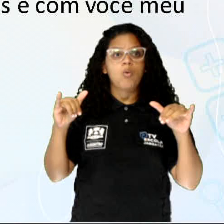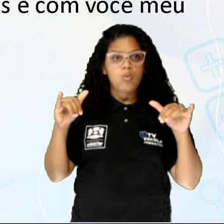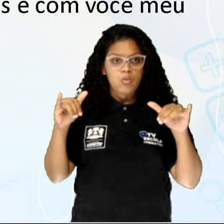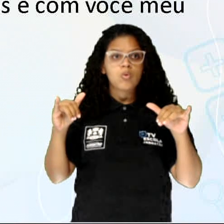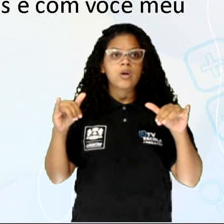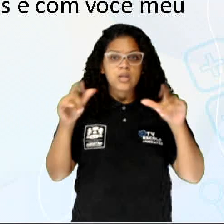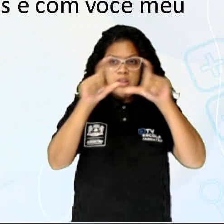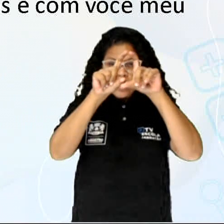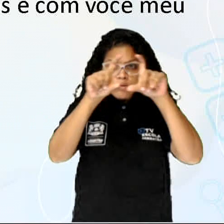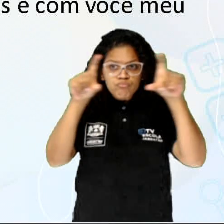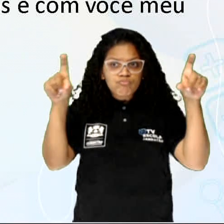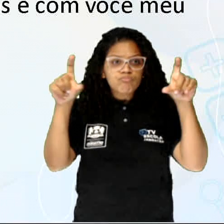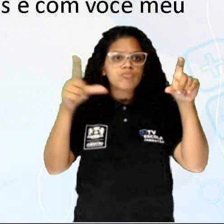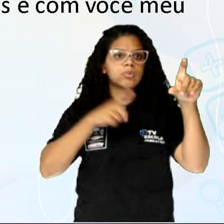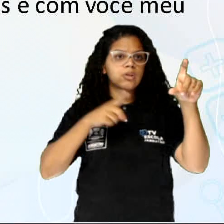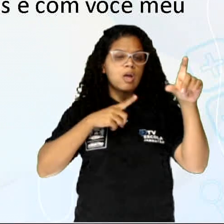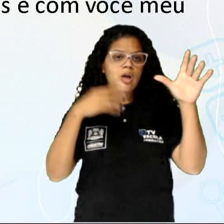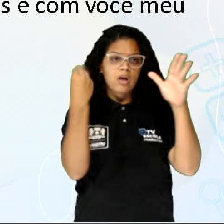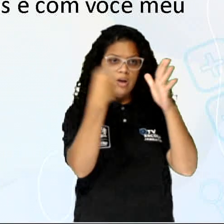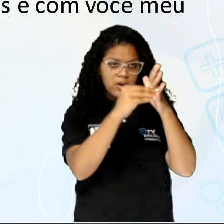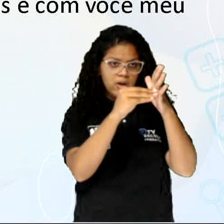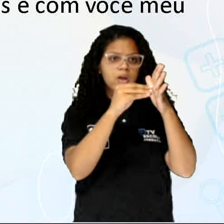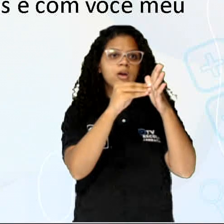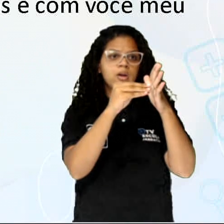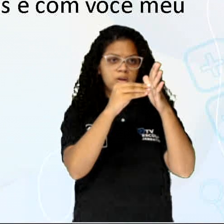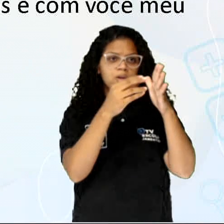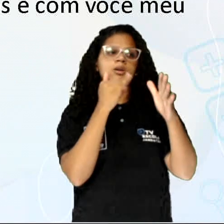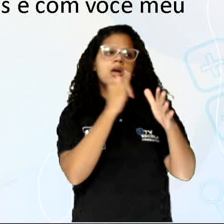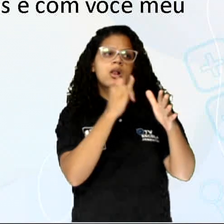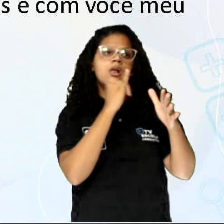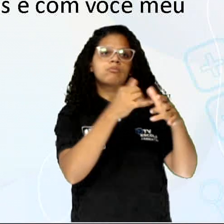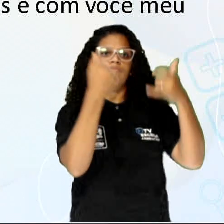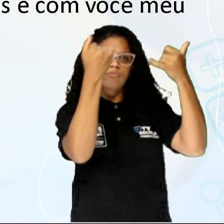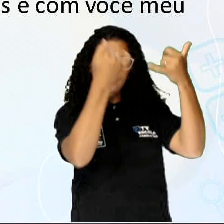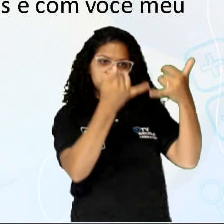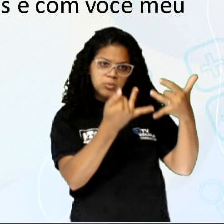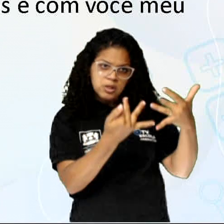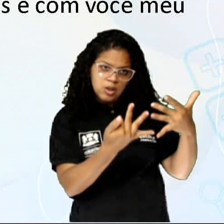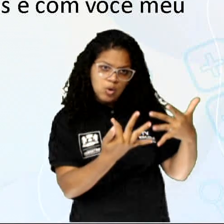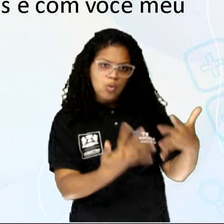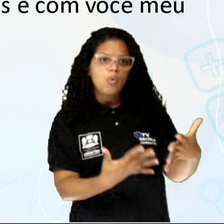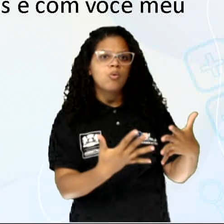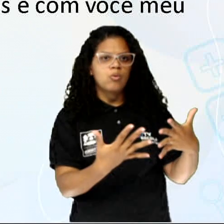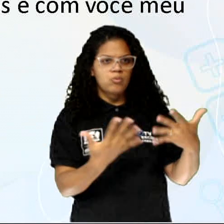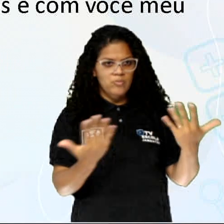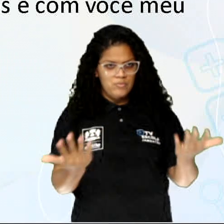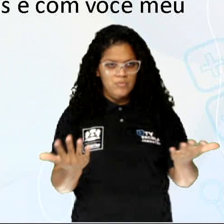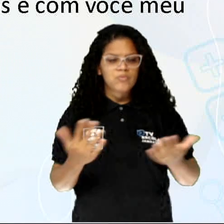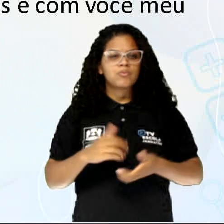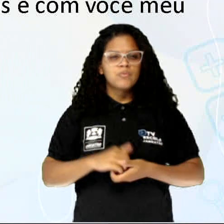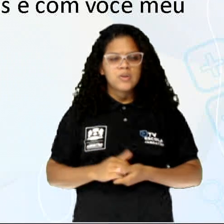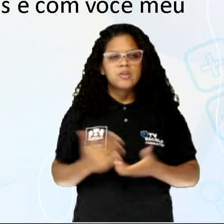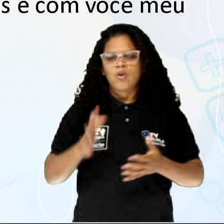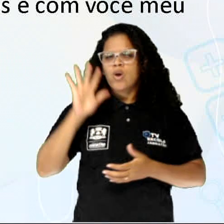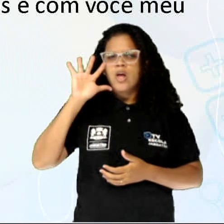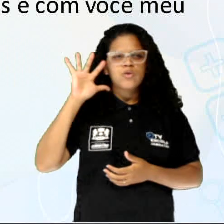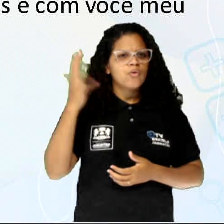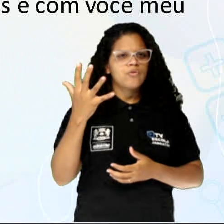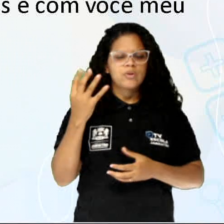gente, X, com mais dois tantos de nós, com mais 2X. Com mais você, mais 1, vai dar 100. Agora é só resolver a